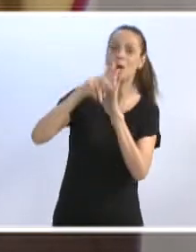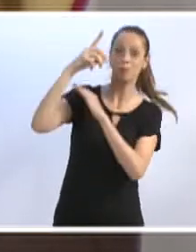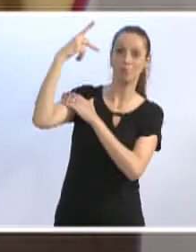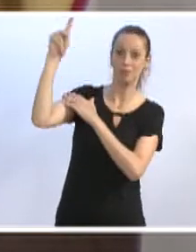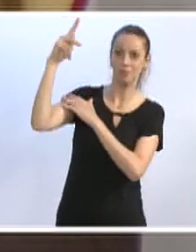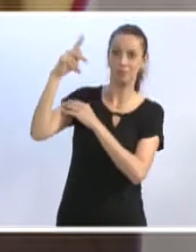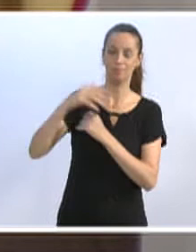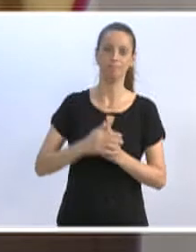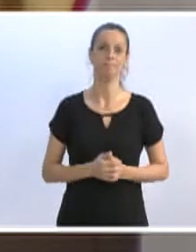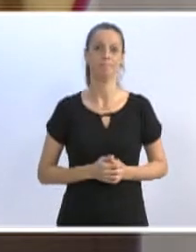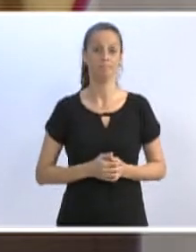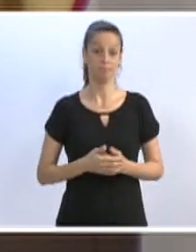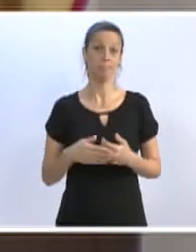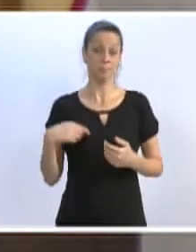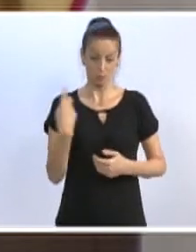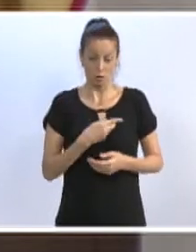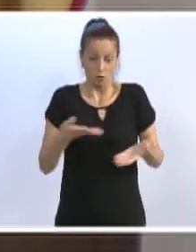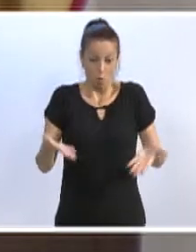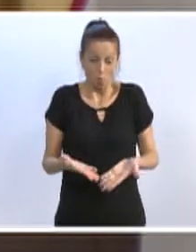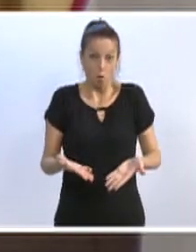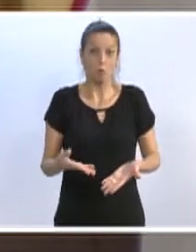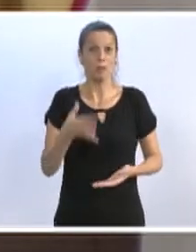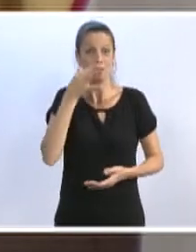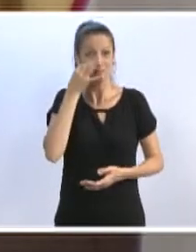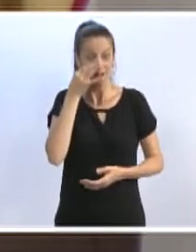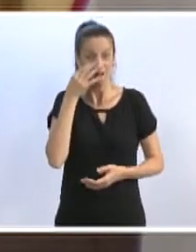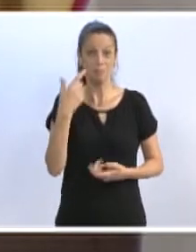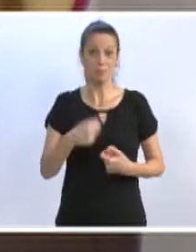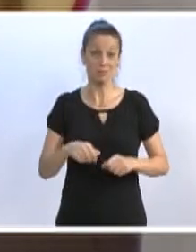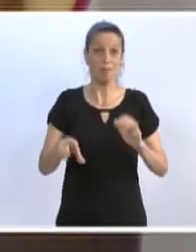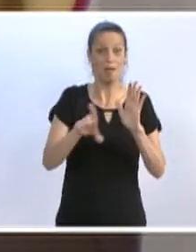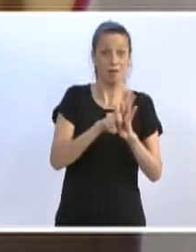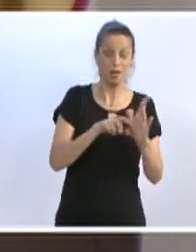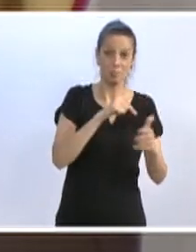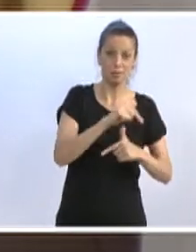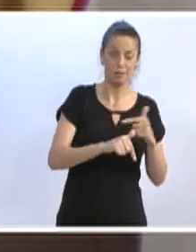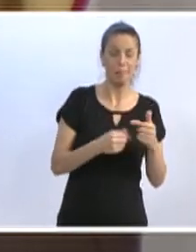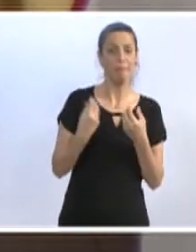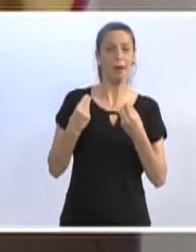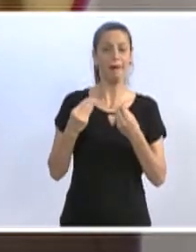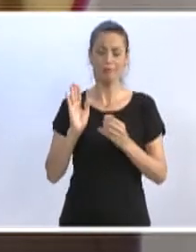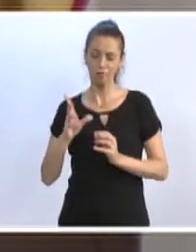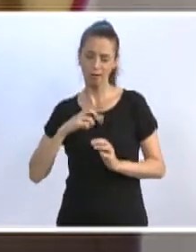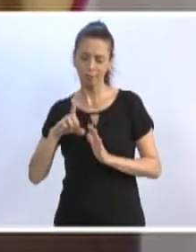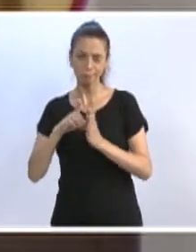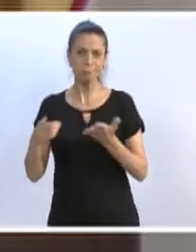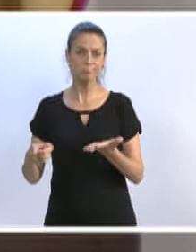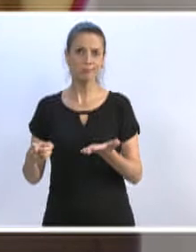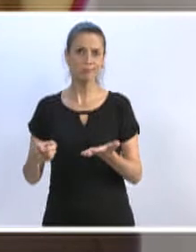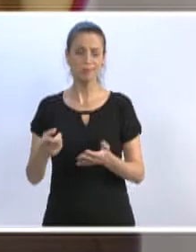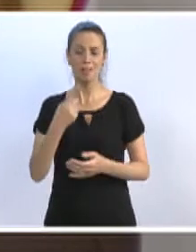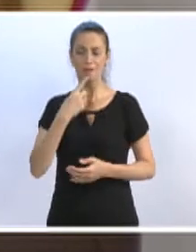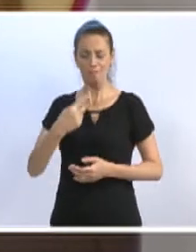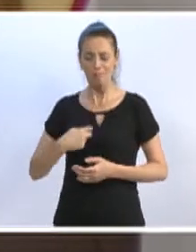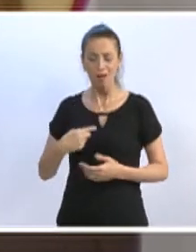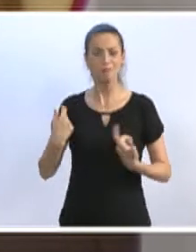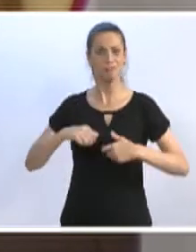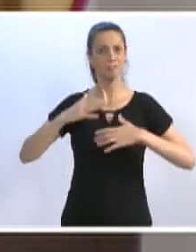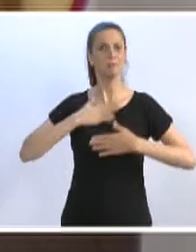Precisamos uma lei do trabalho. Aqui está a Bíblia, a palavra de Deus, o descanso.